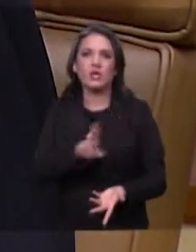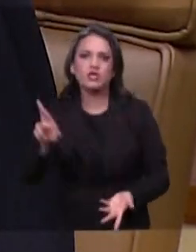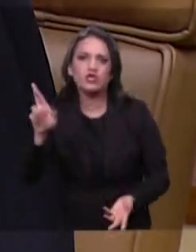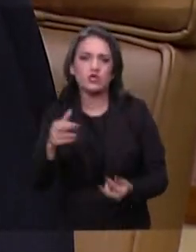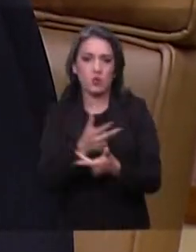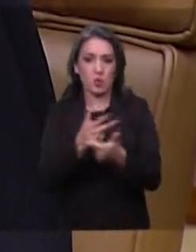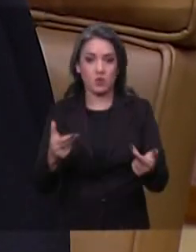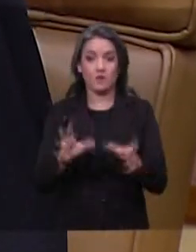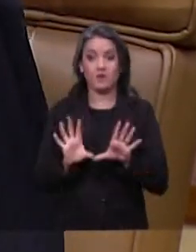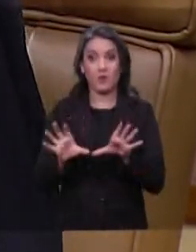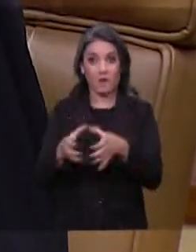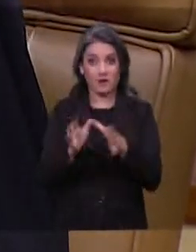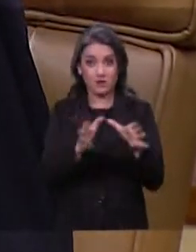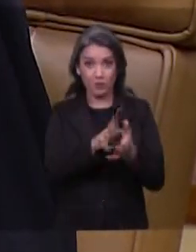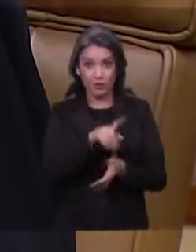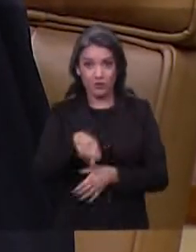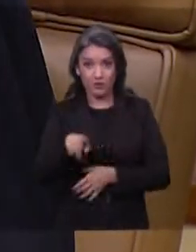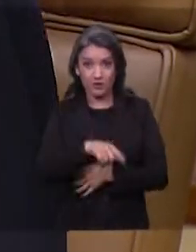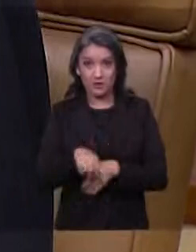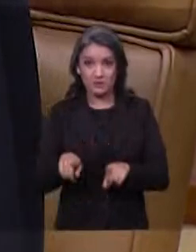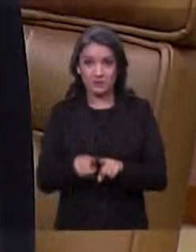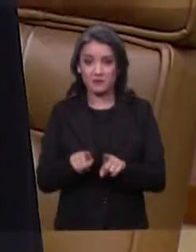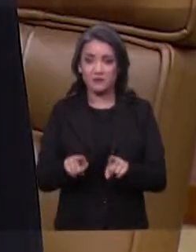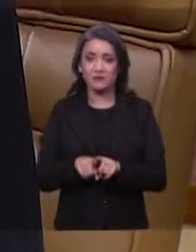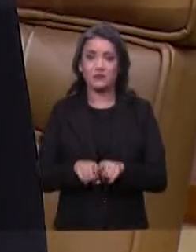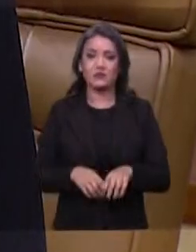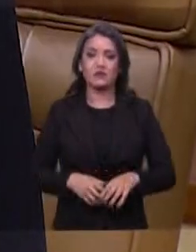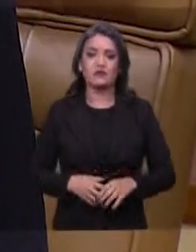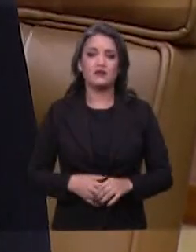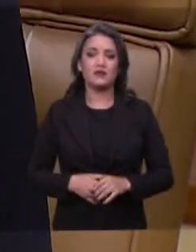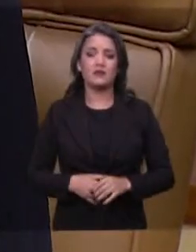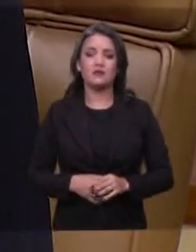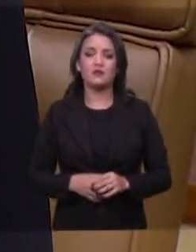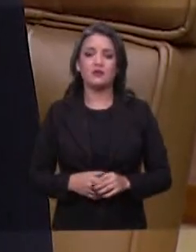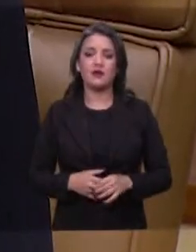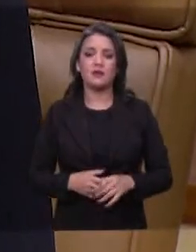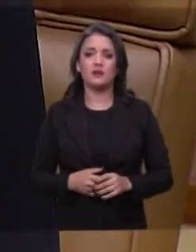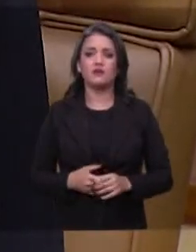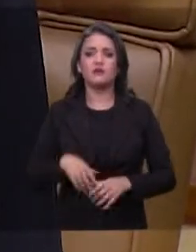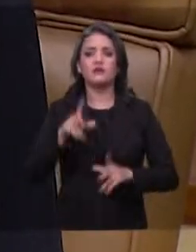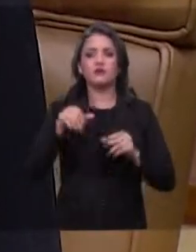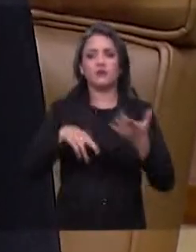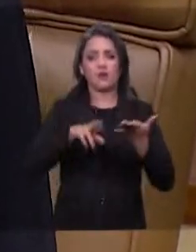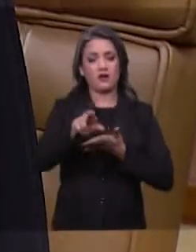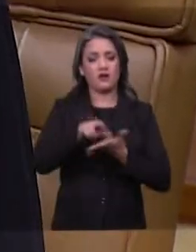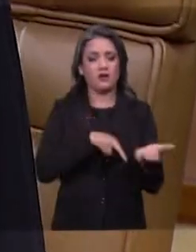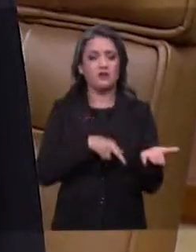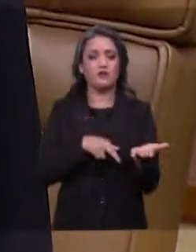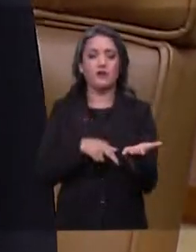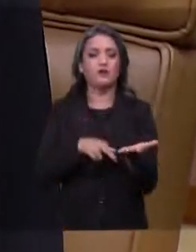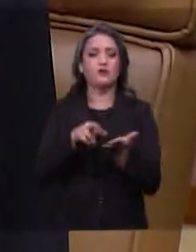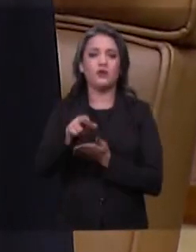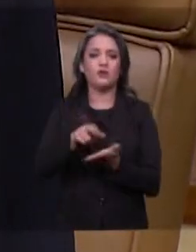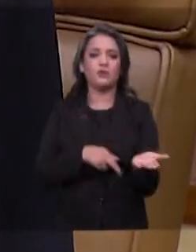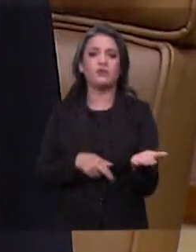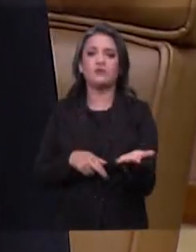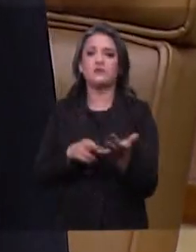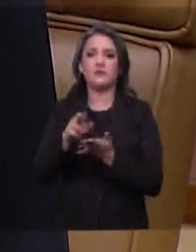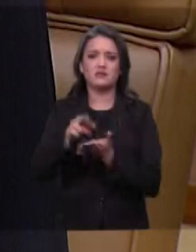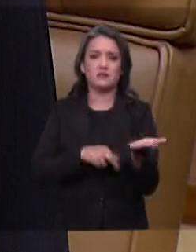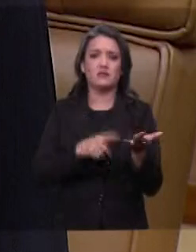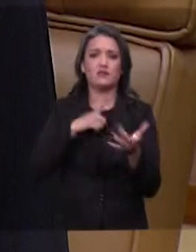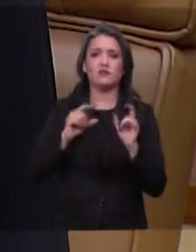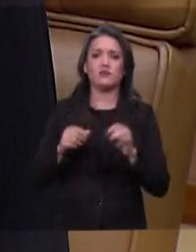Tais comunidades, inclusive, como já lembrado aqui pela eminente relatora e presidente Rosa Weber, são